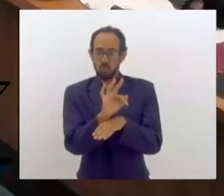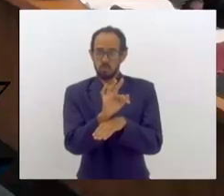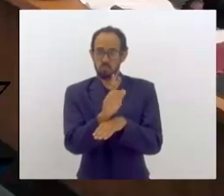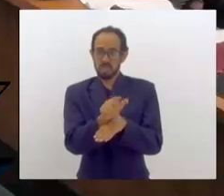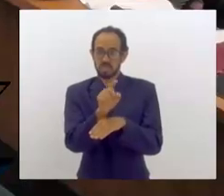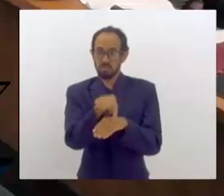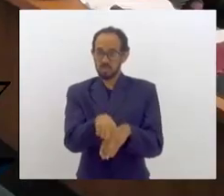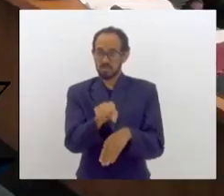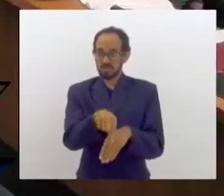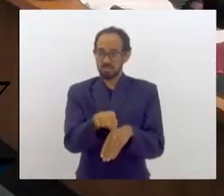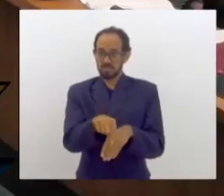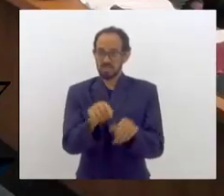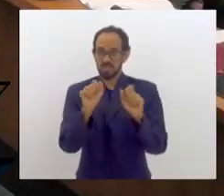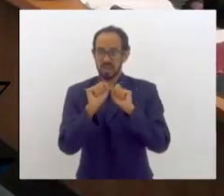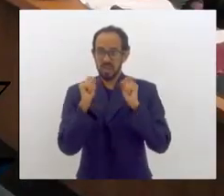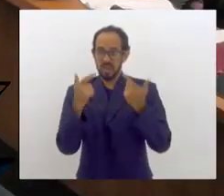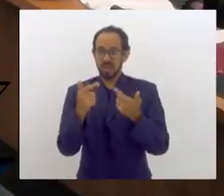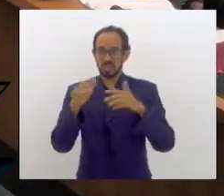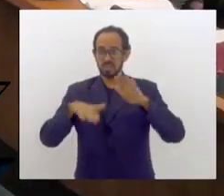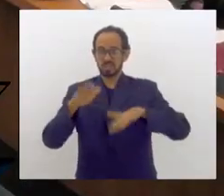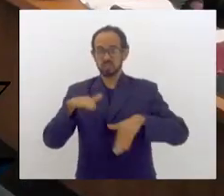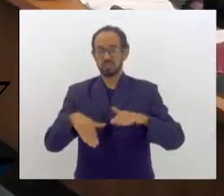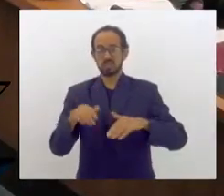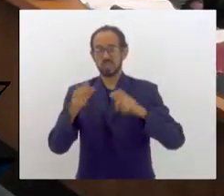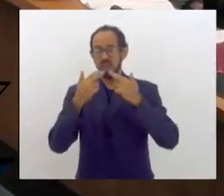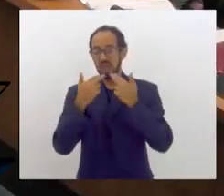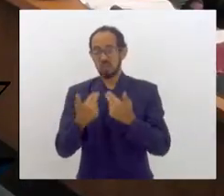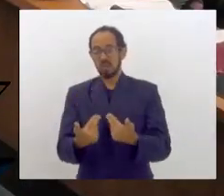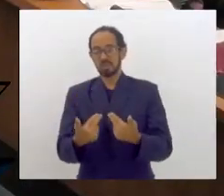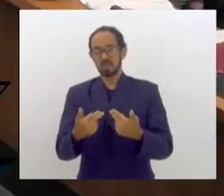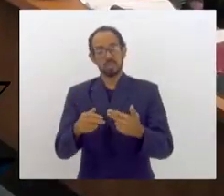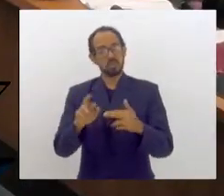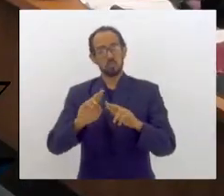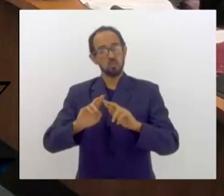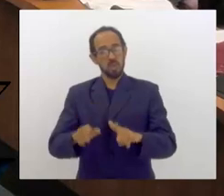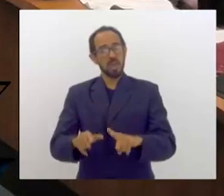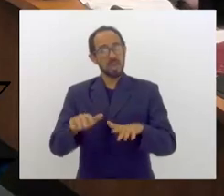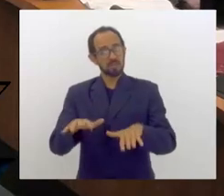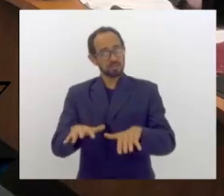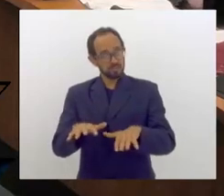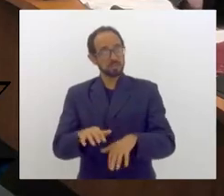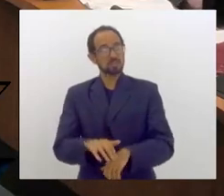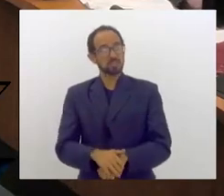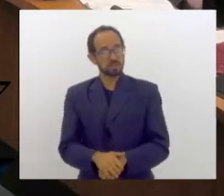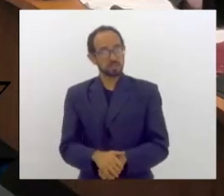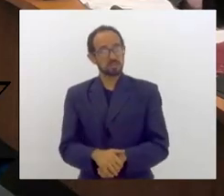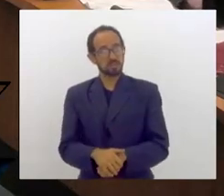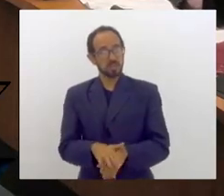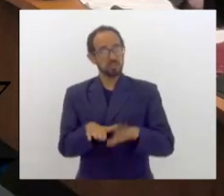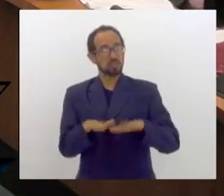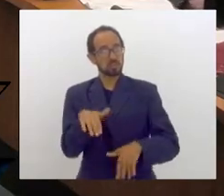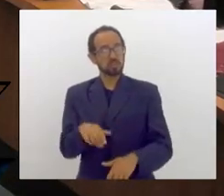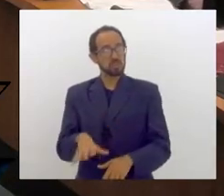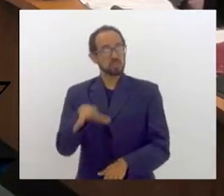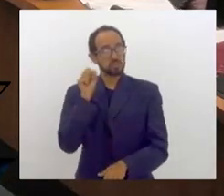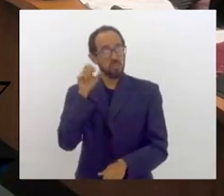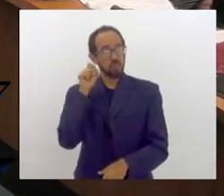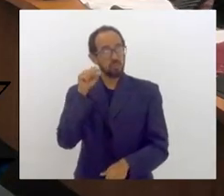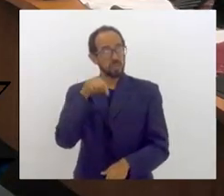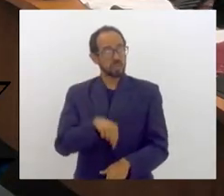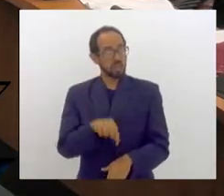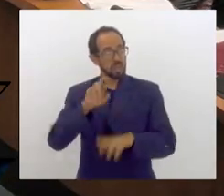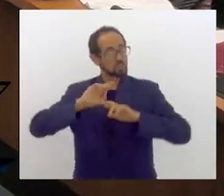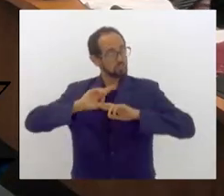parlamento, a linguagem não é tão recatada quanto a que está se exigindo. Muitas vezes o que a gente ouve aqui é o contrário de